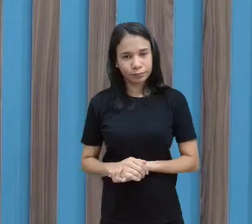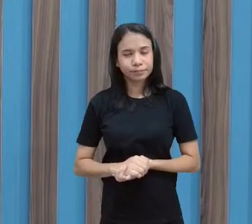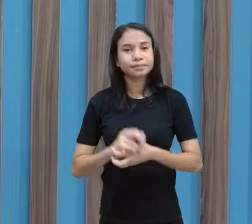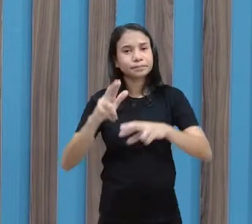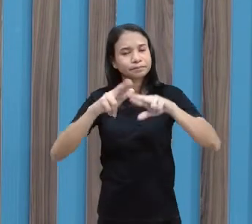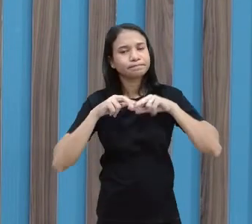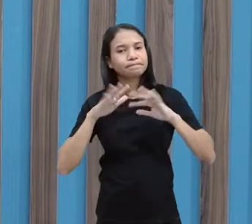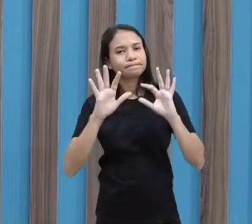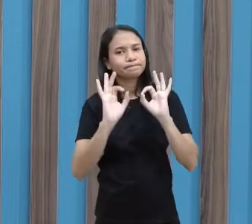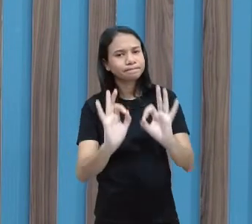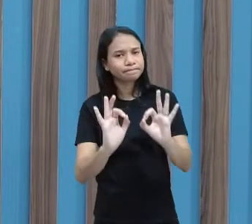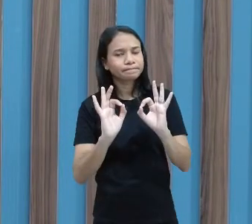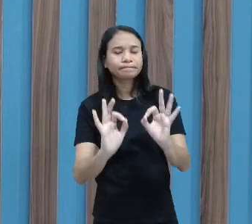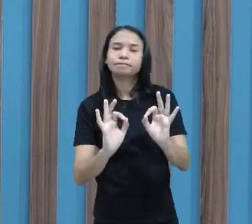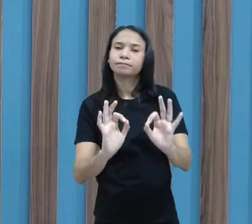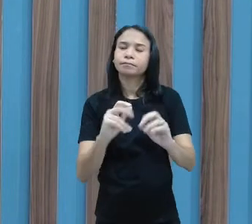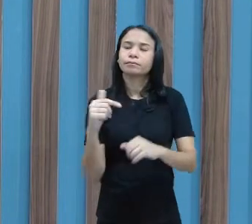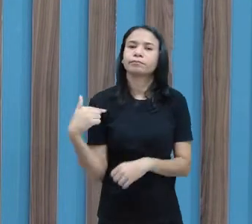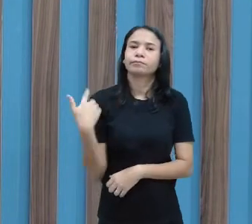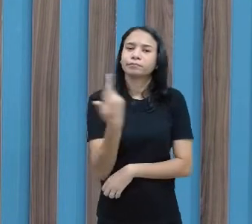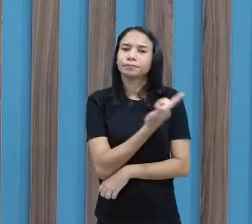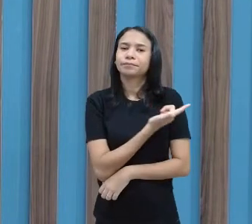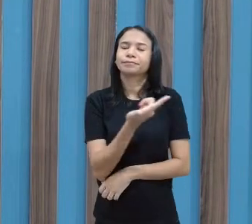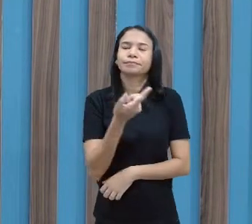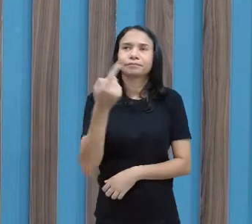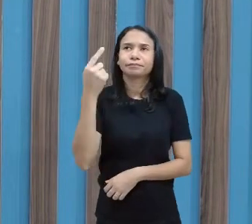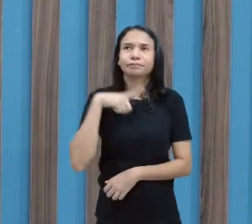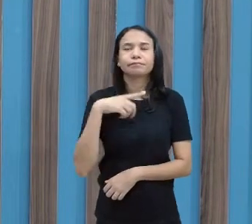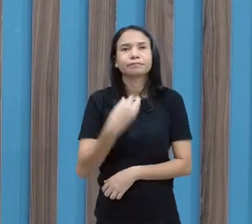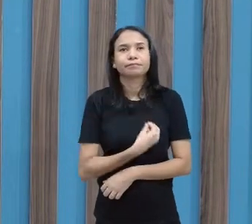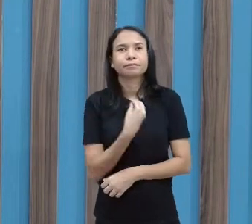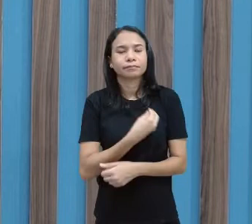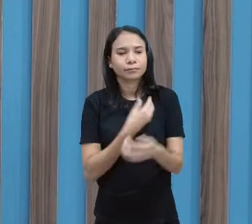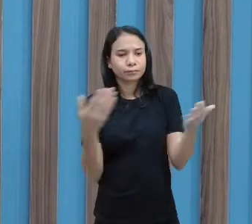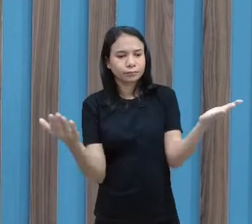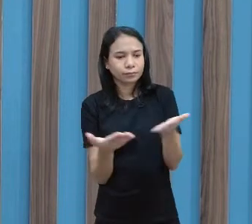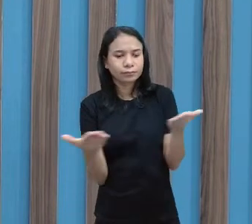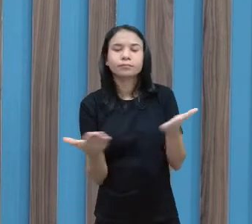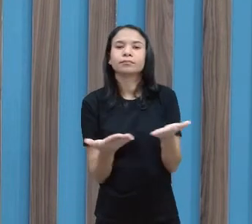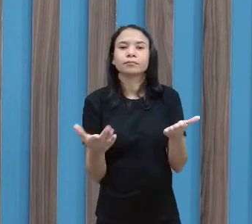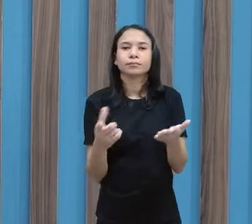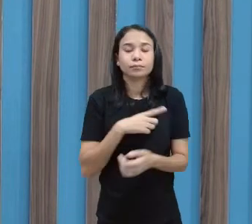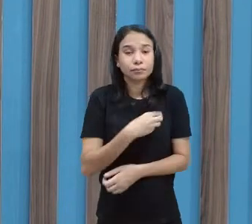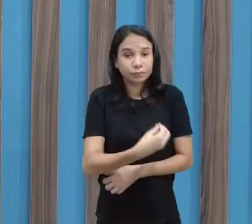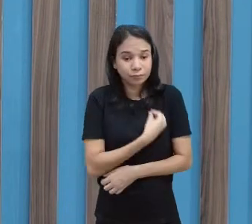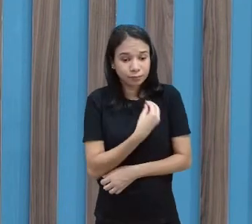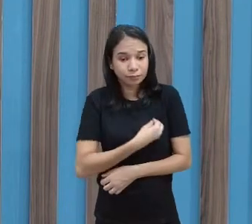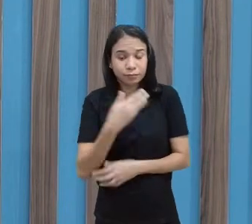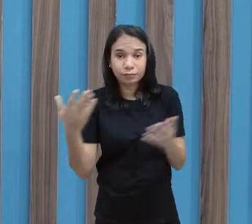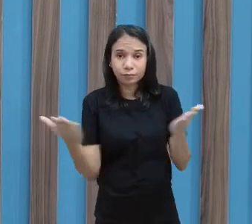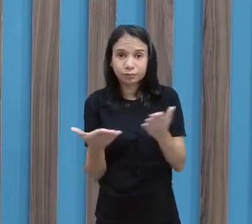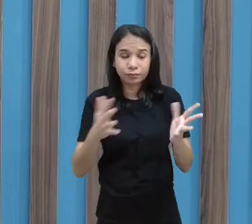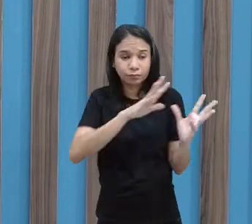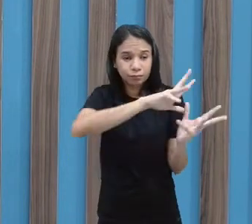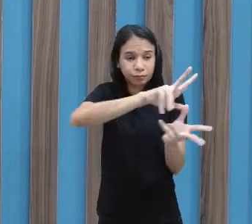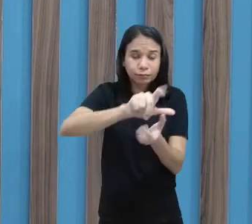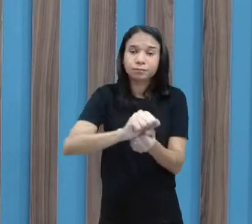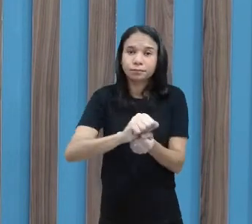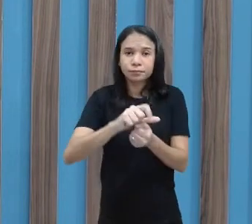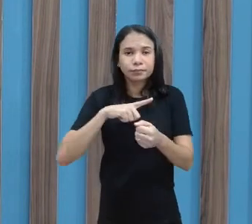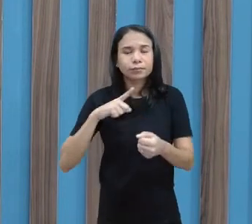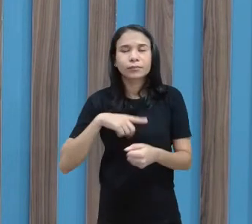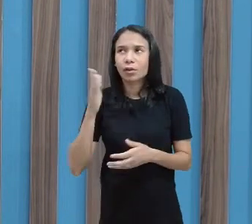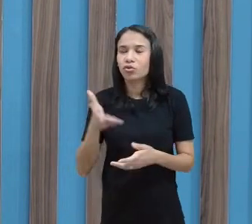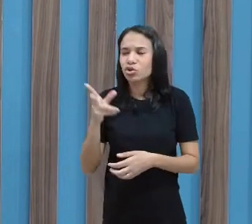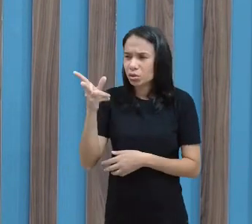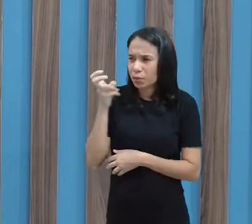gerações. Certo? Então, se a gente, né, que vive nesse mundo atual, né, que vive nesse planeta, em algum momento já